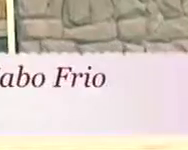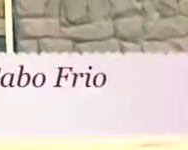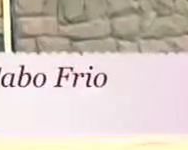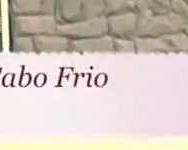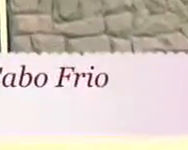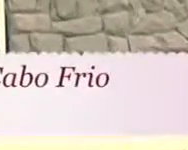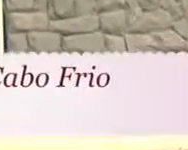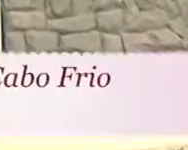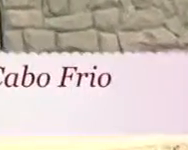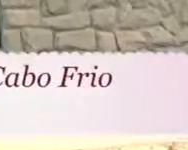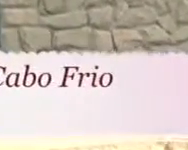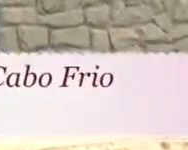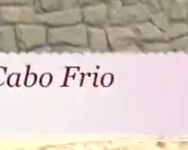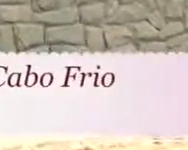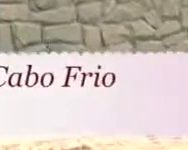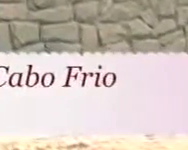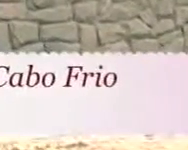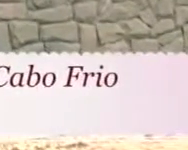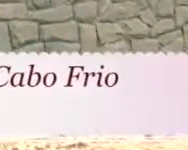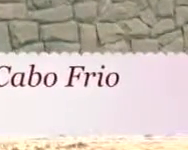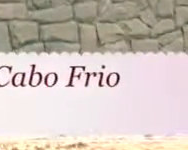Telefone